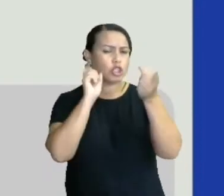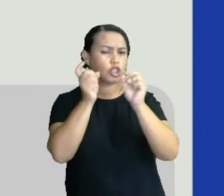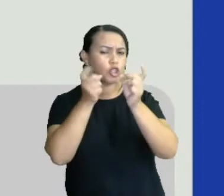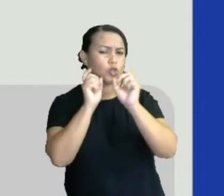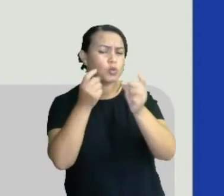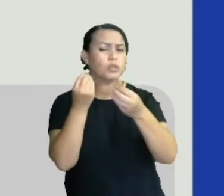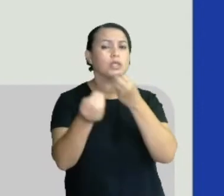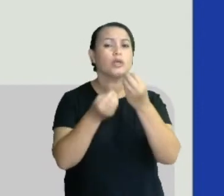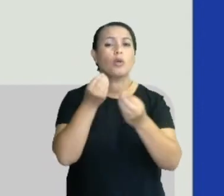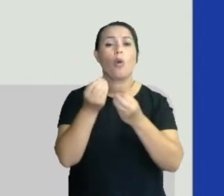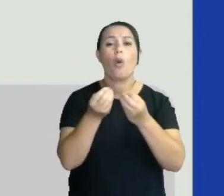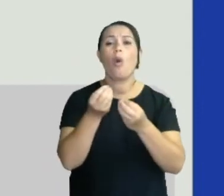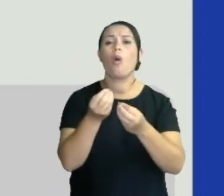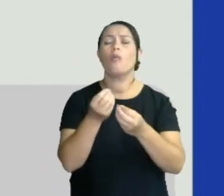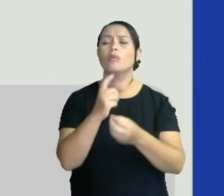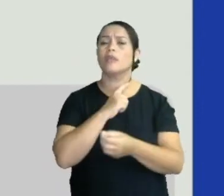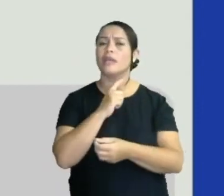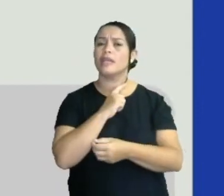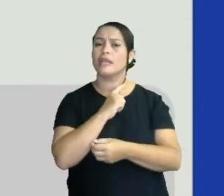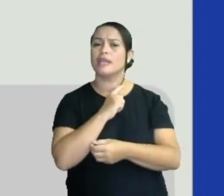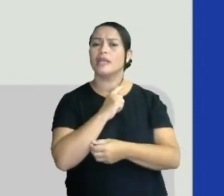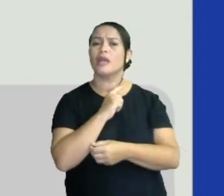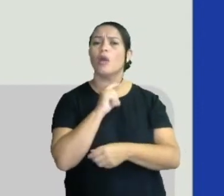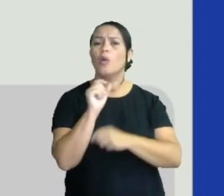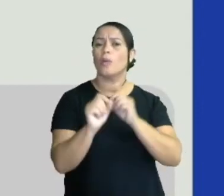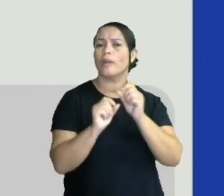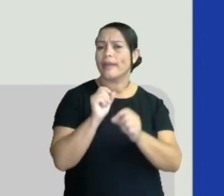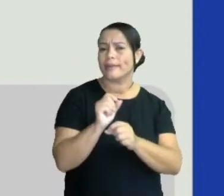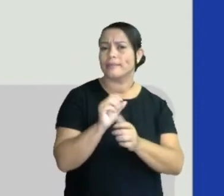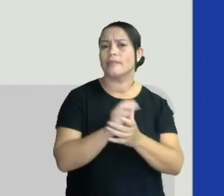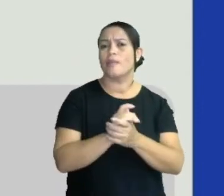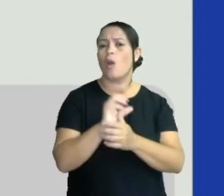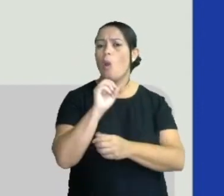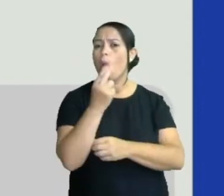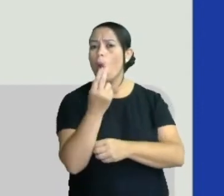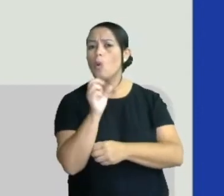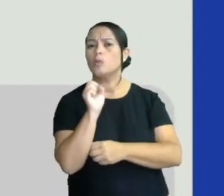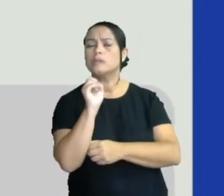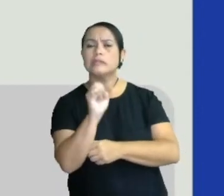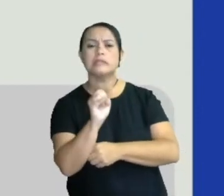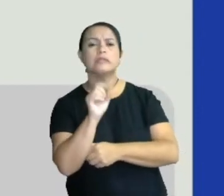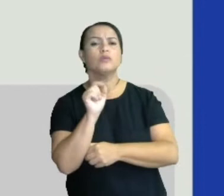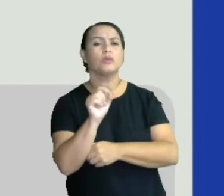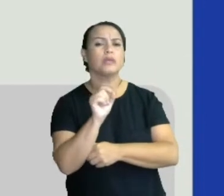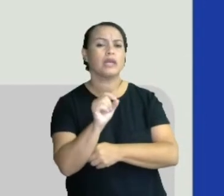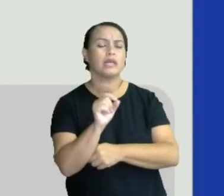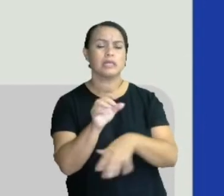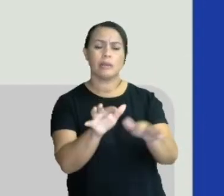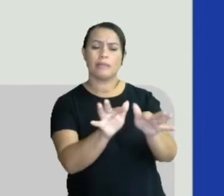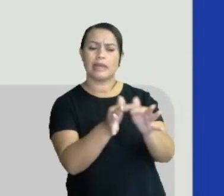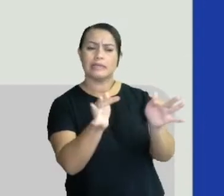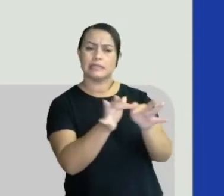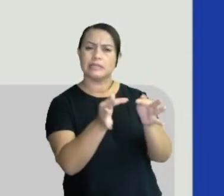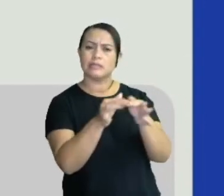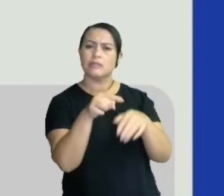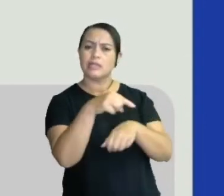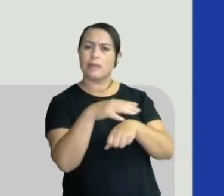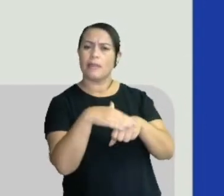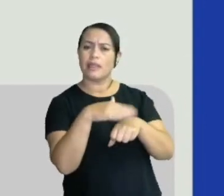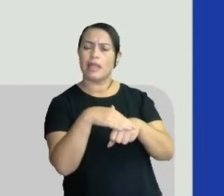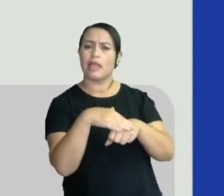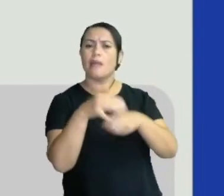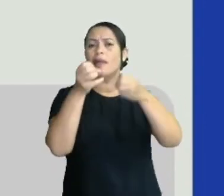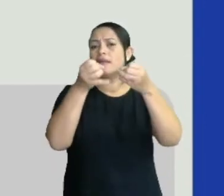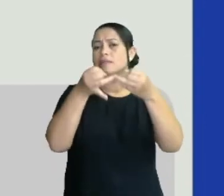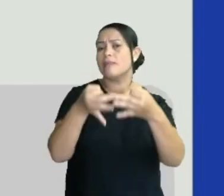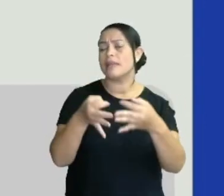como teria havido ou se essa seria a forma mais simples da gente